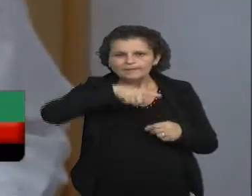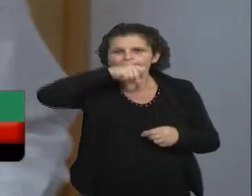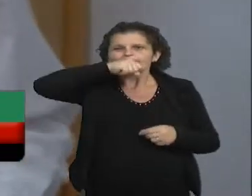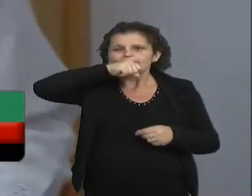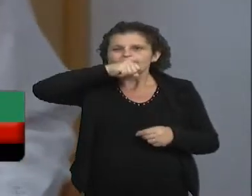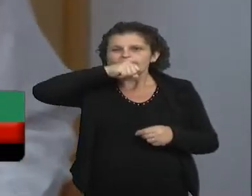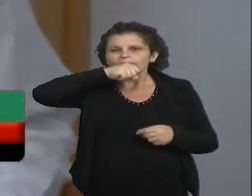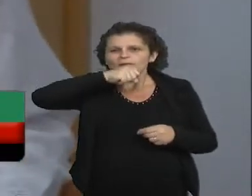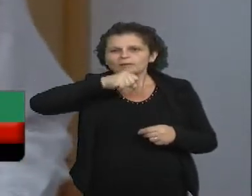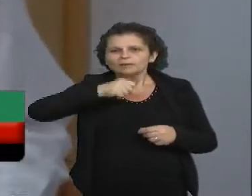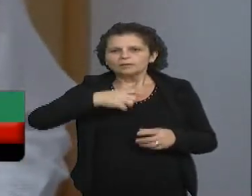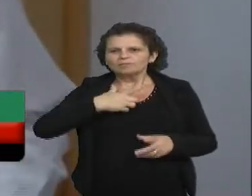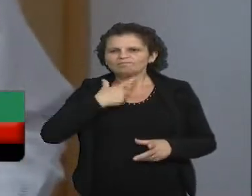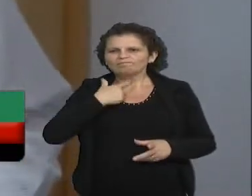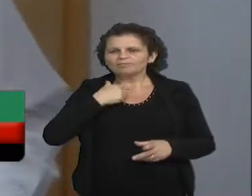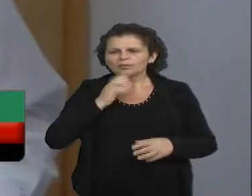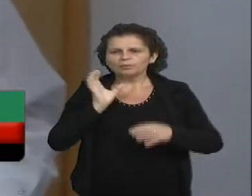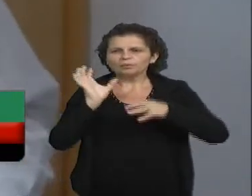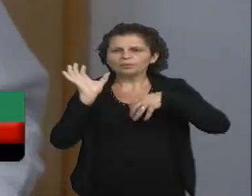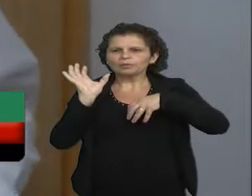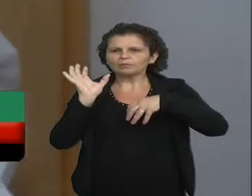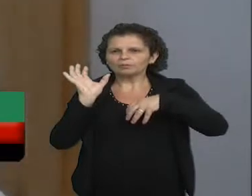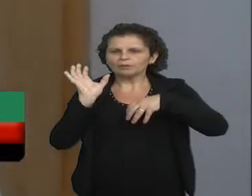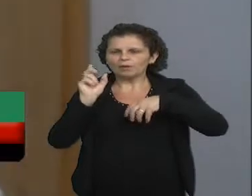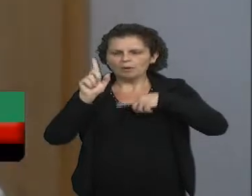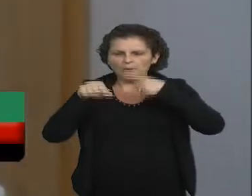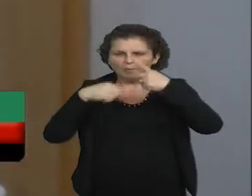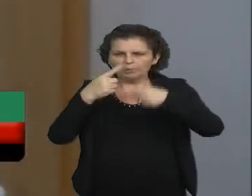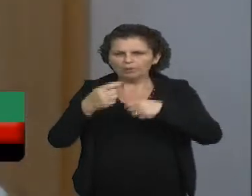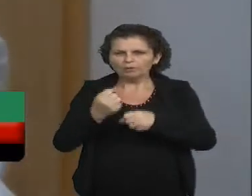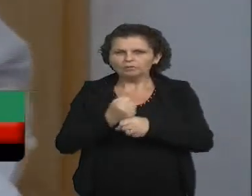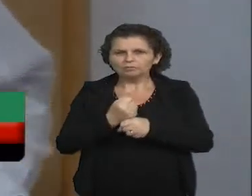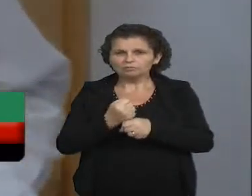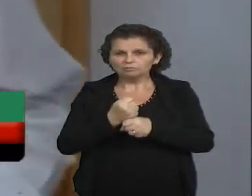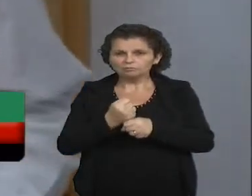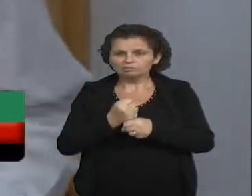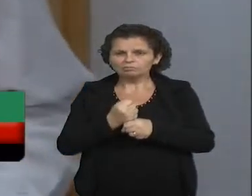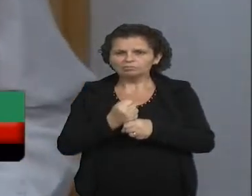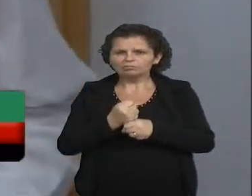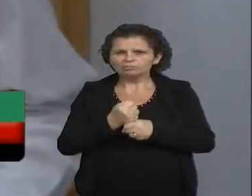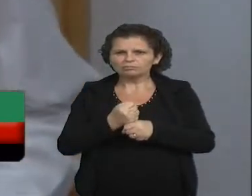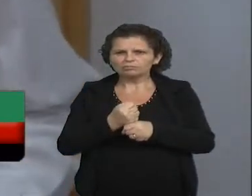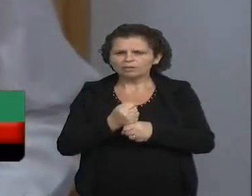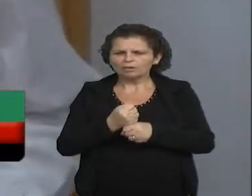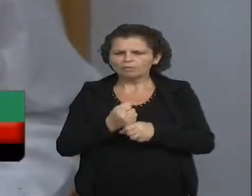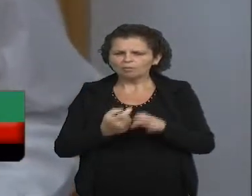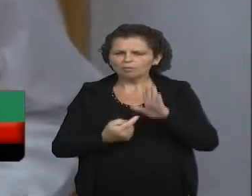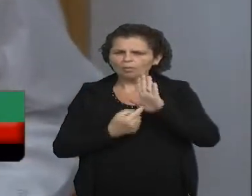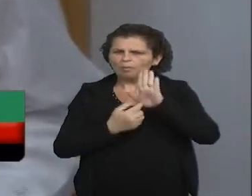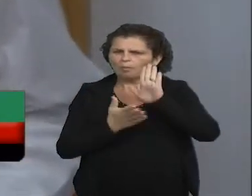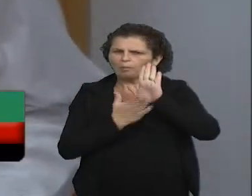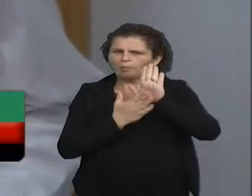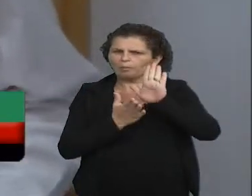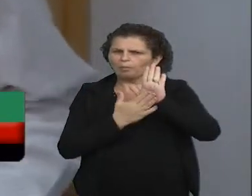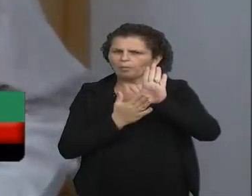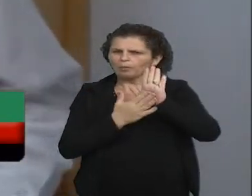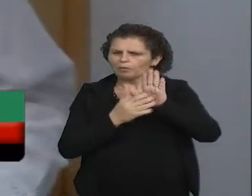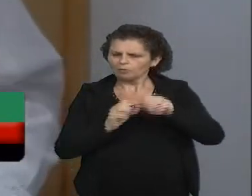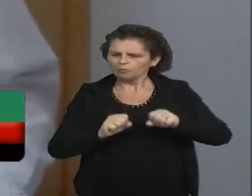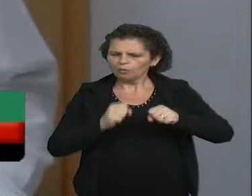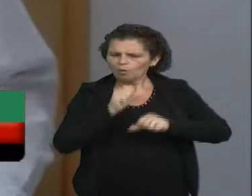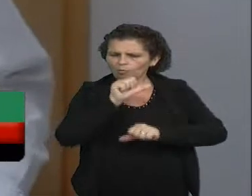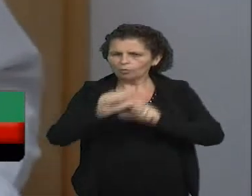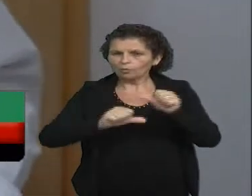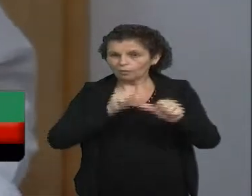sabe o Congresso Nacional, a partir do ano que vem, nobre vereador Josias, possa apresentar reformas